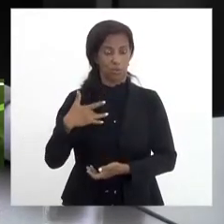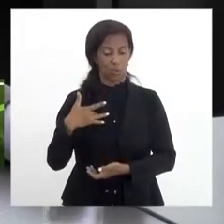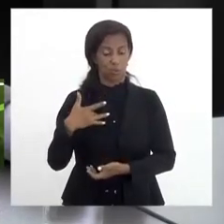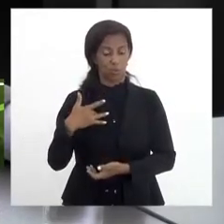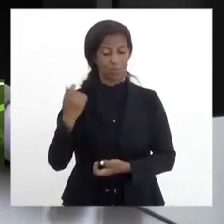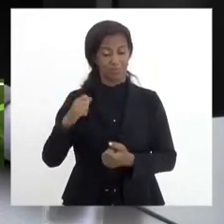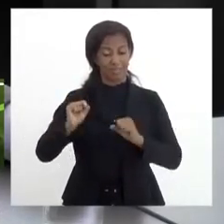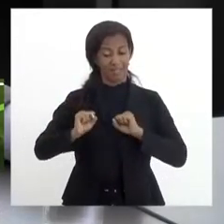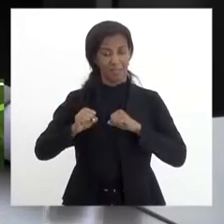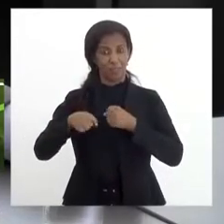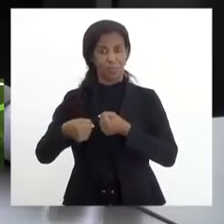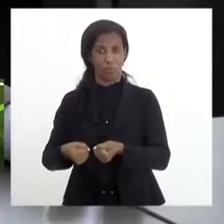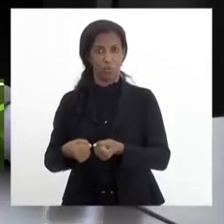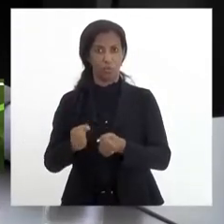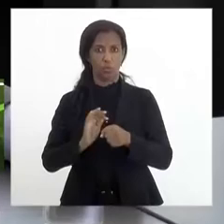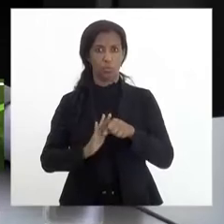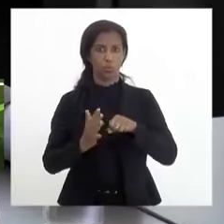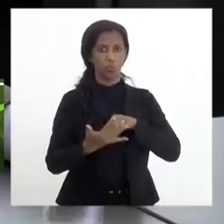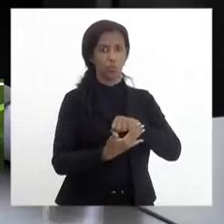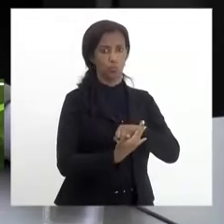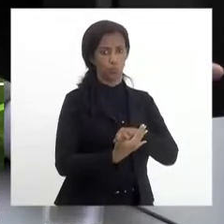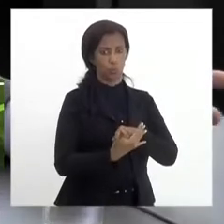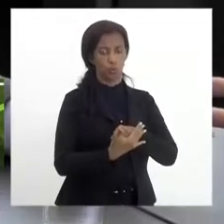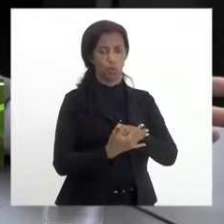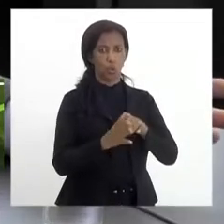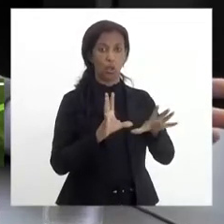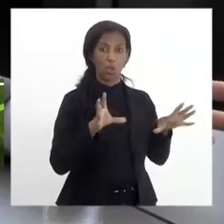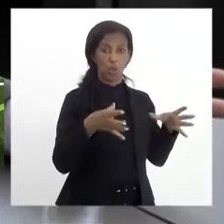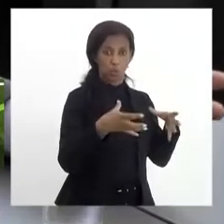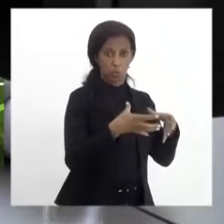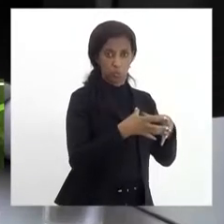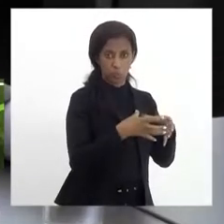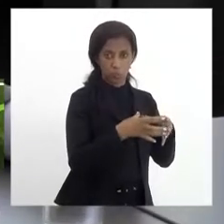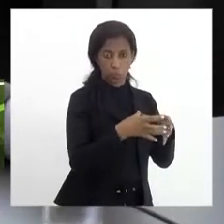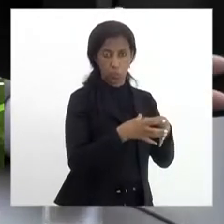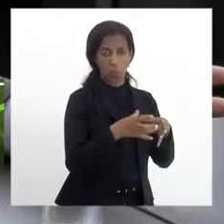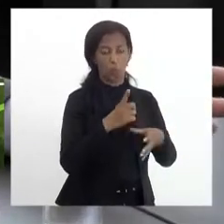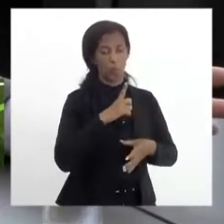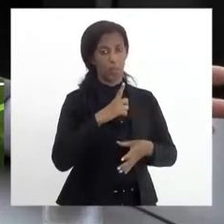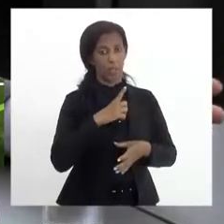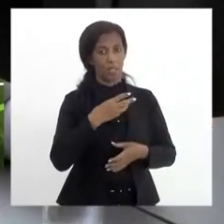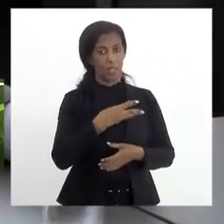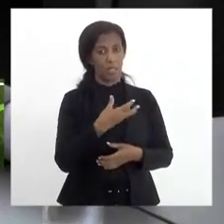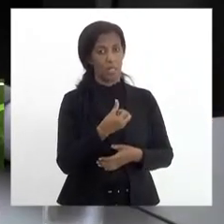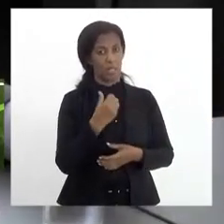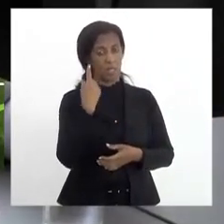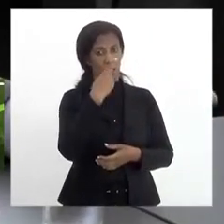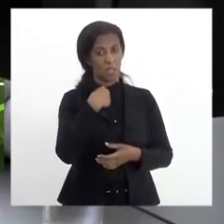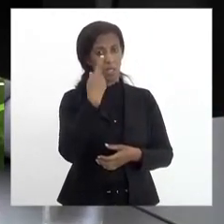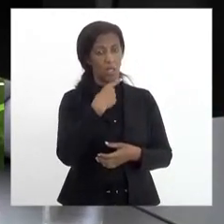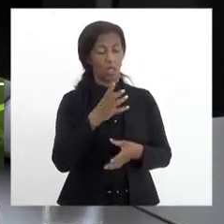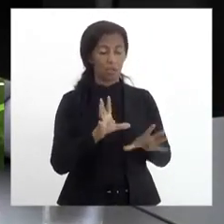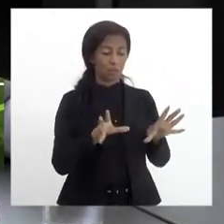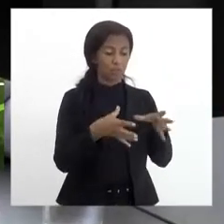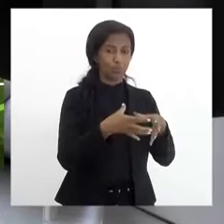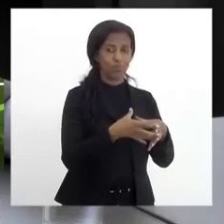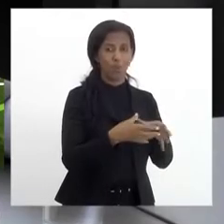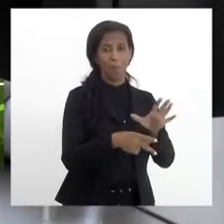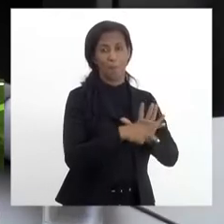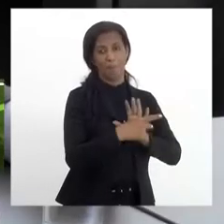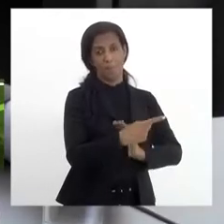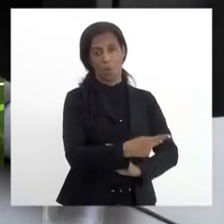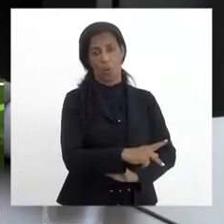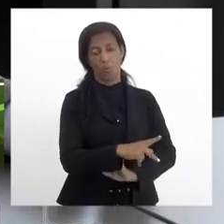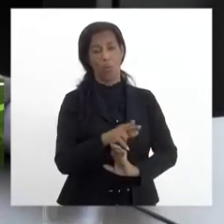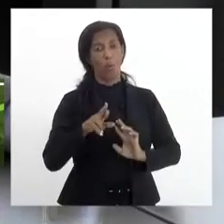Covid. Né? E os mutirões, que têm sido de 36 horas, né, são mutirões,